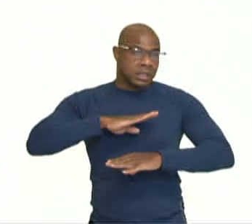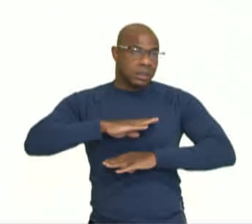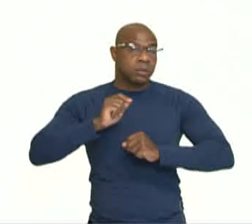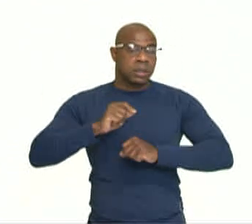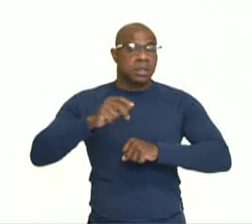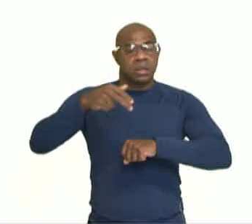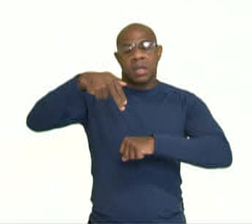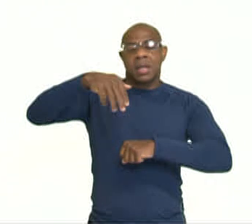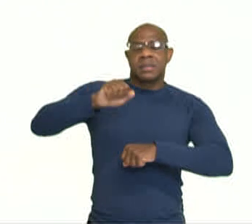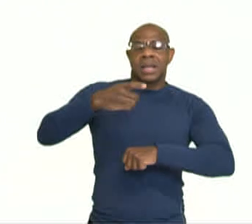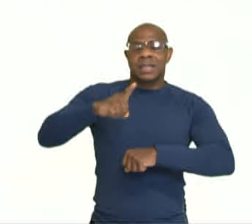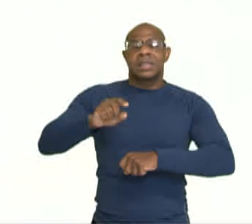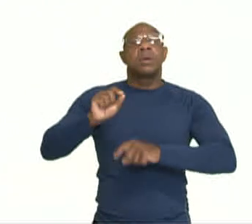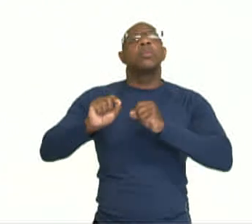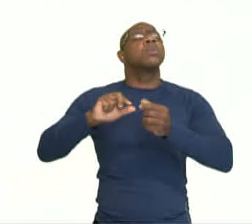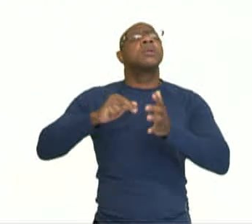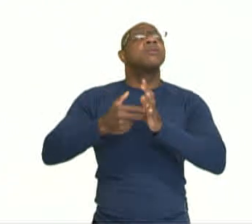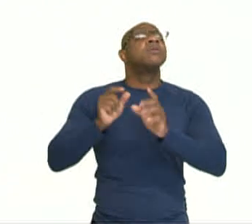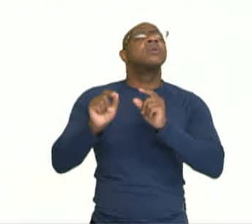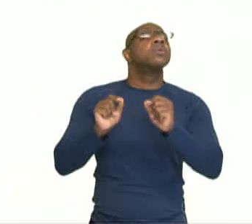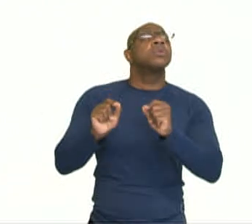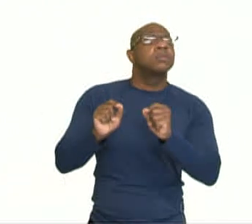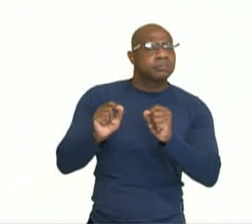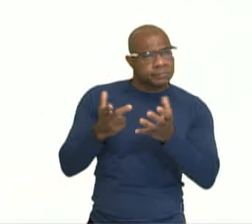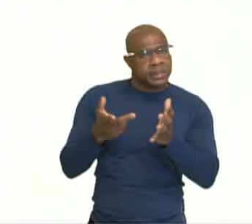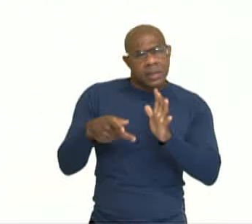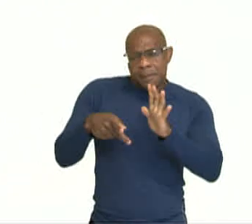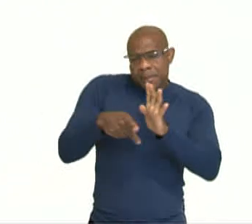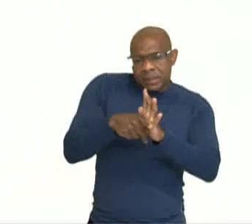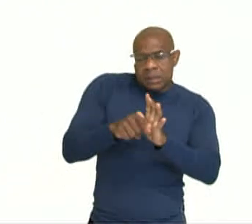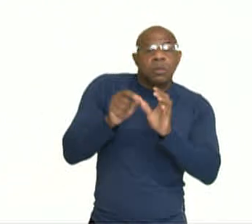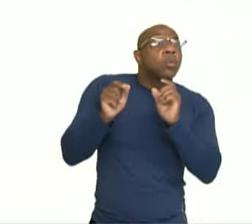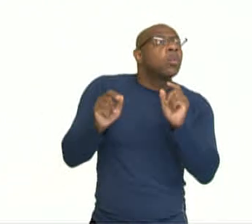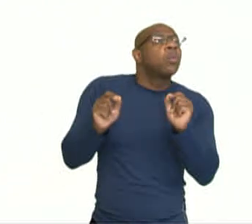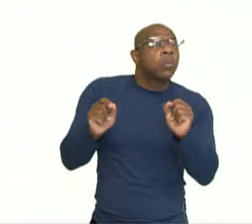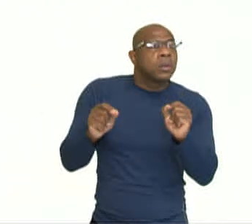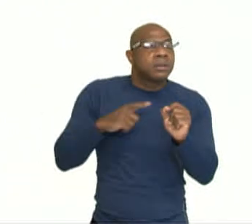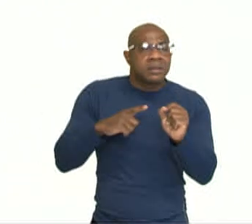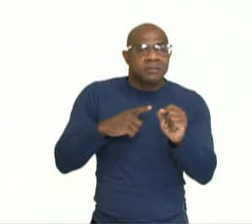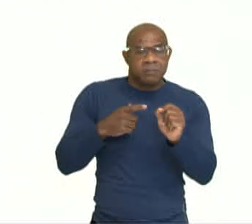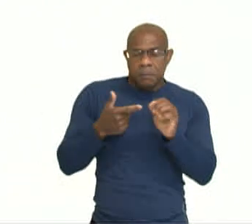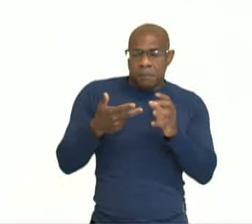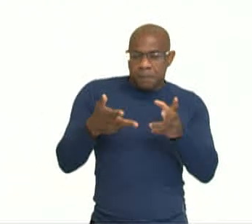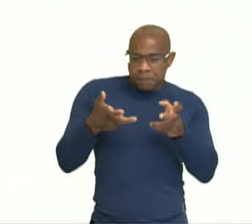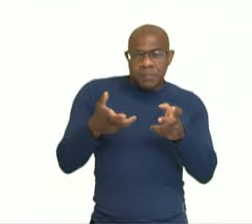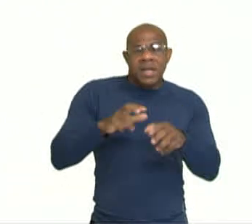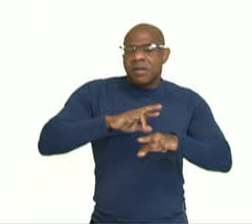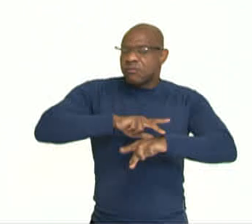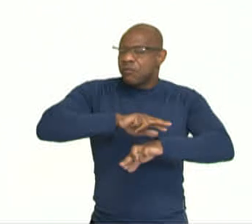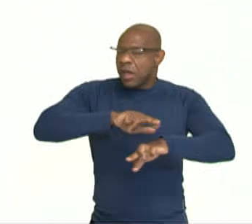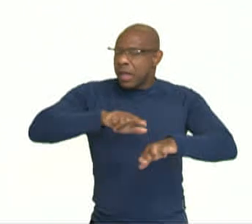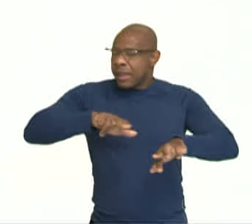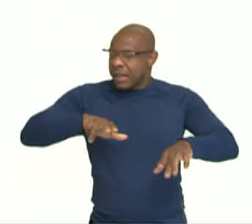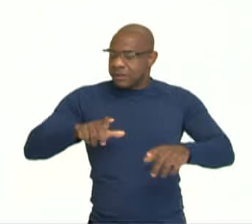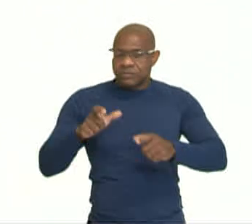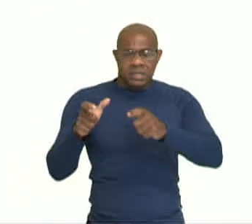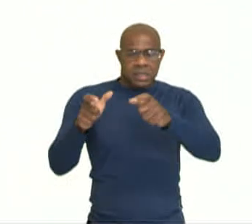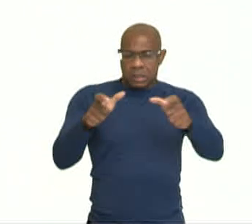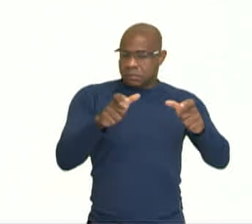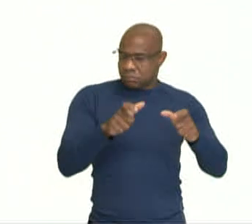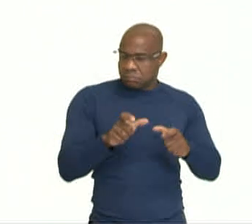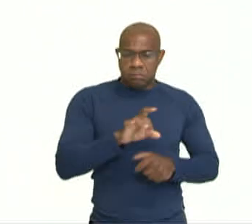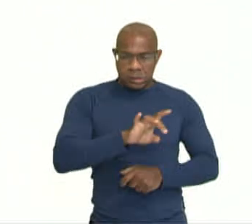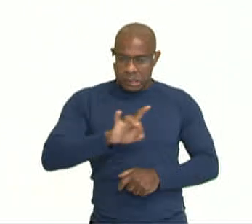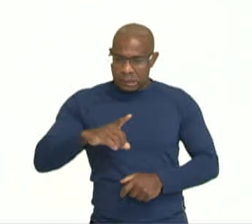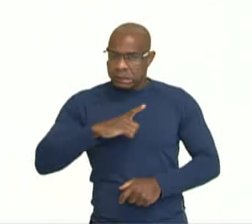nação, no sentido de que esse sentido de pertencimento vai ressaltar diferenças básicas de cada localidade. Então